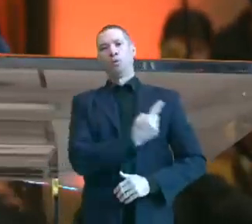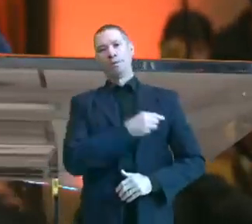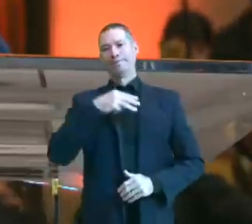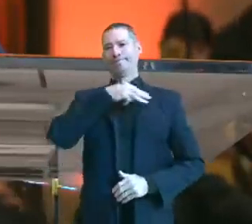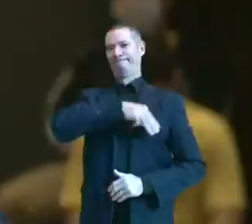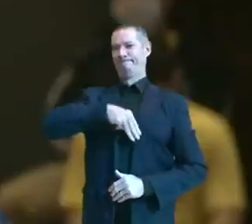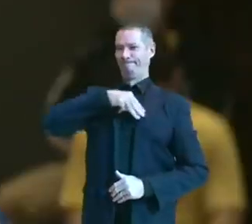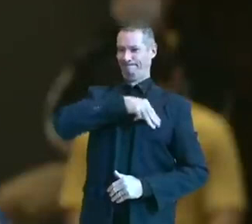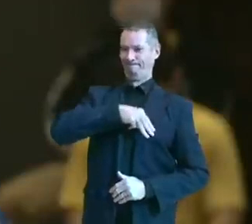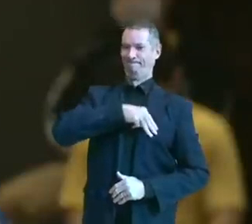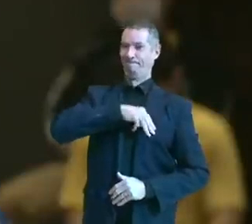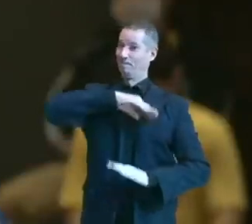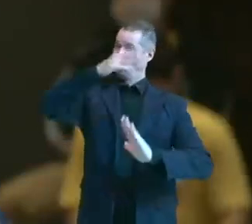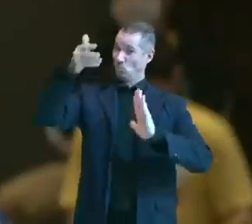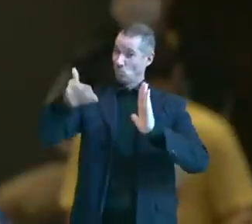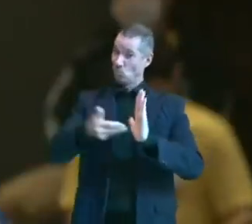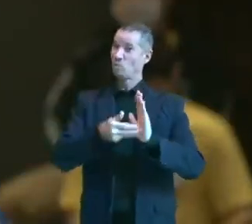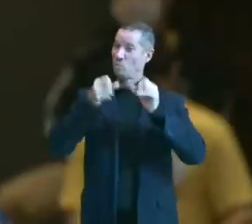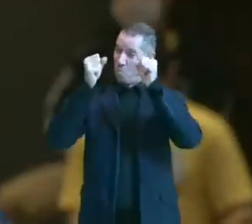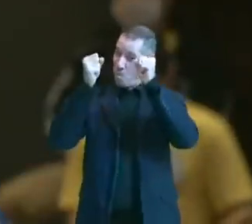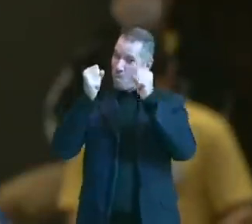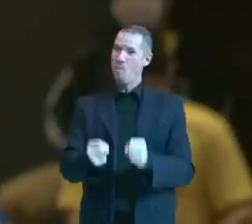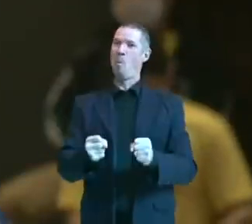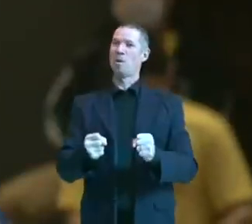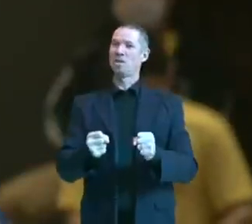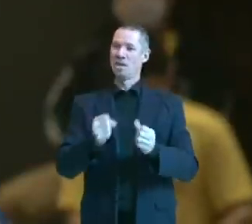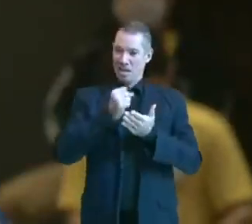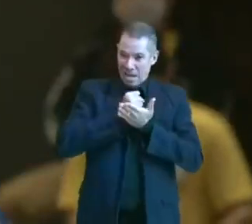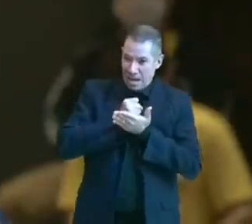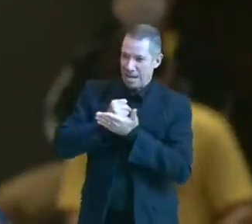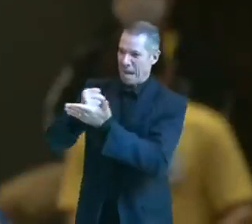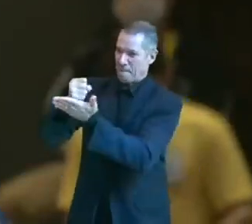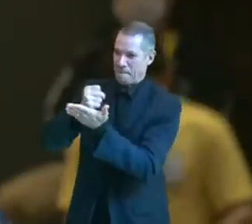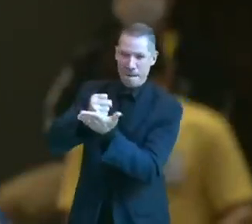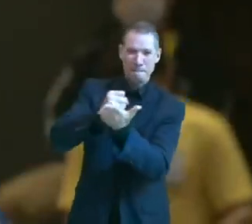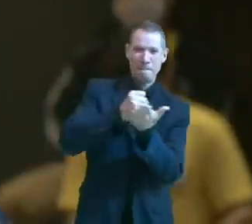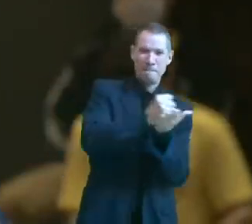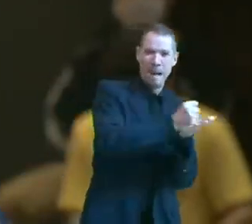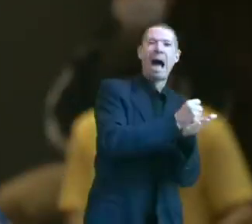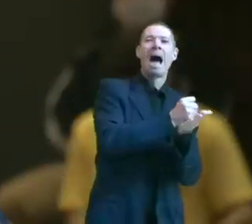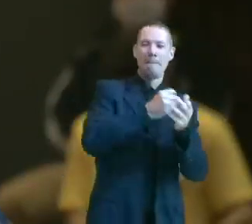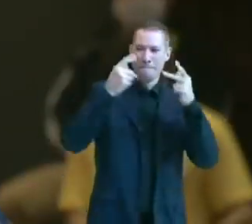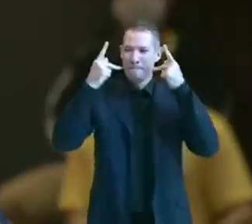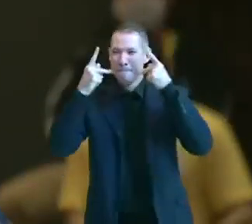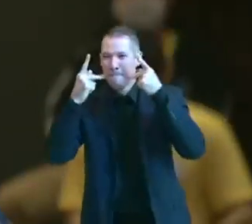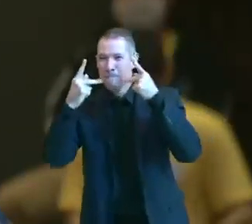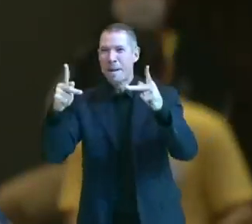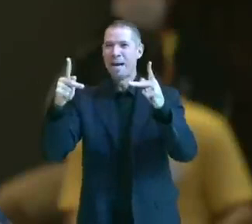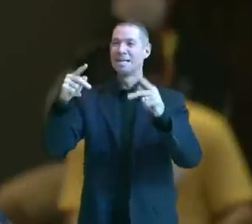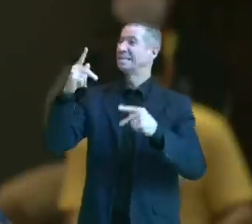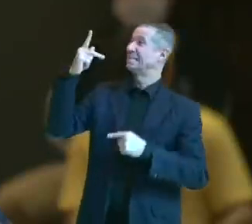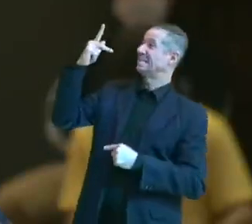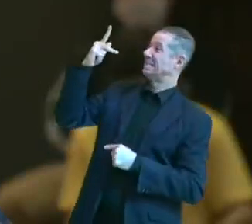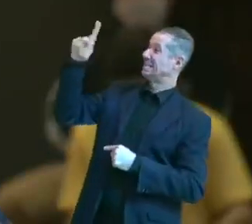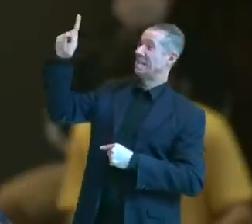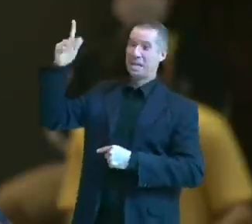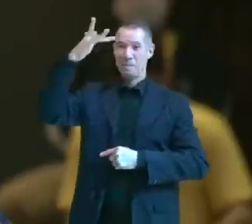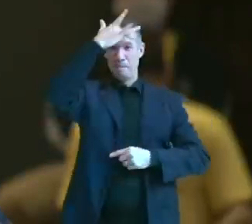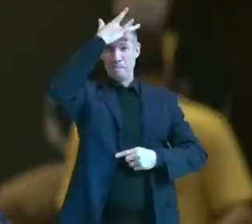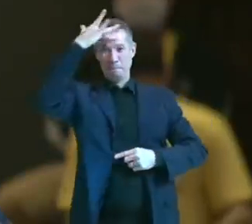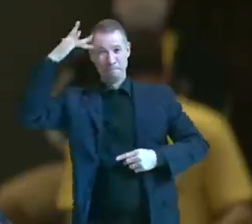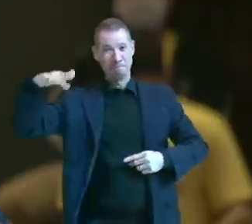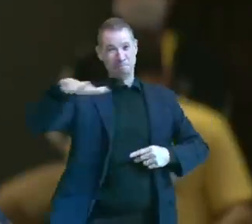missionários. Todos nós podemos levar essa palavra ao Senhor, a palavra de Deus para as pessoas.